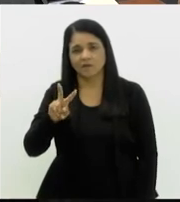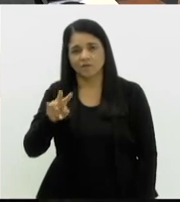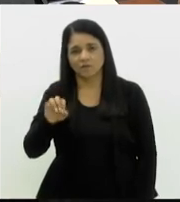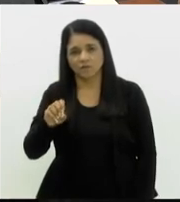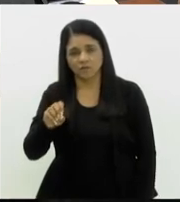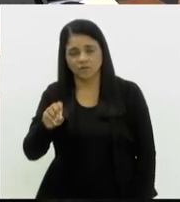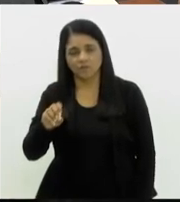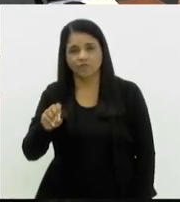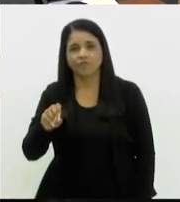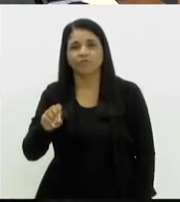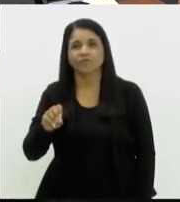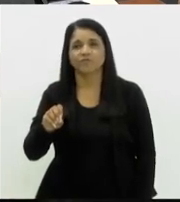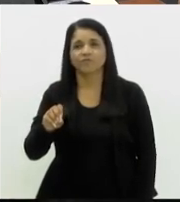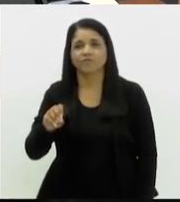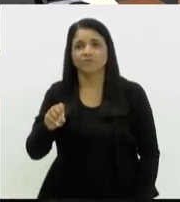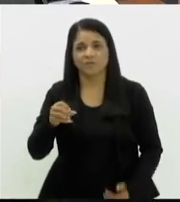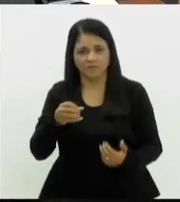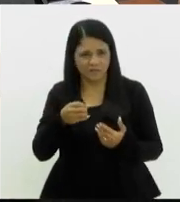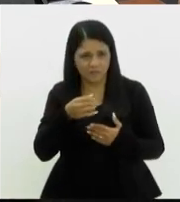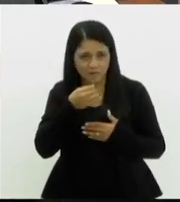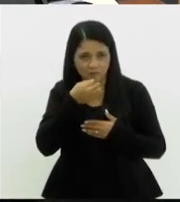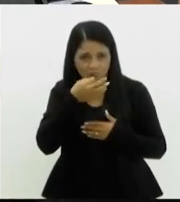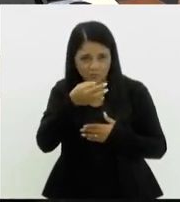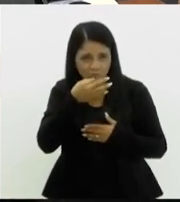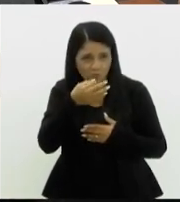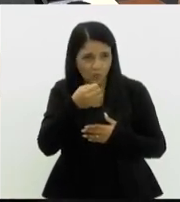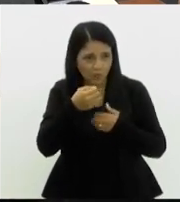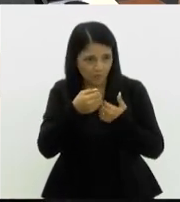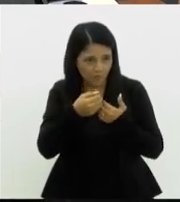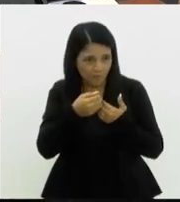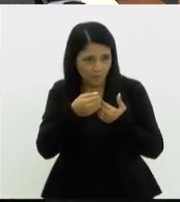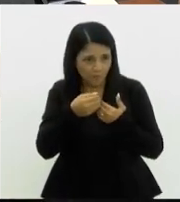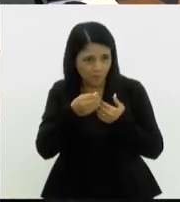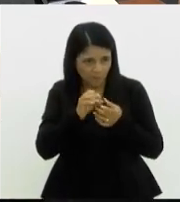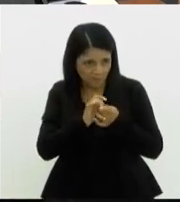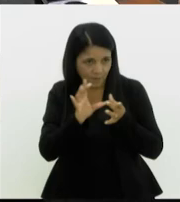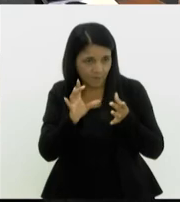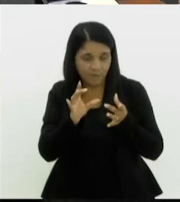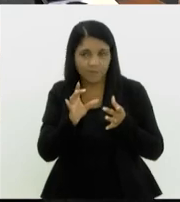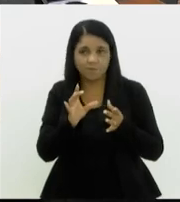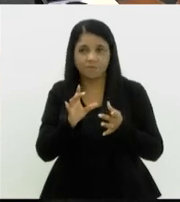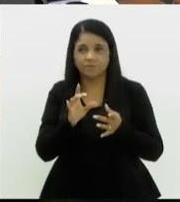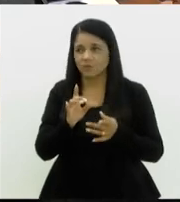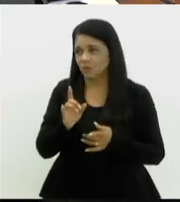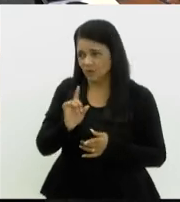Deputado Flávio Serafini, por favor. Está aberto aí, Flávio? Não, né? Espera aí.